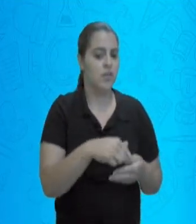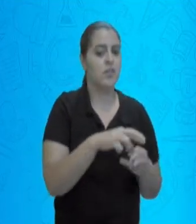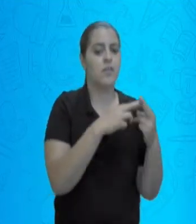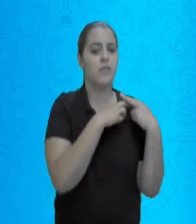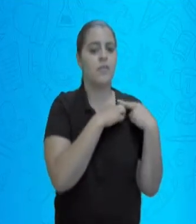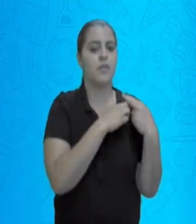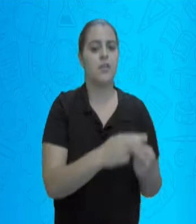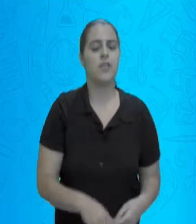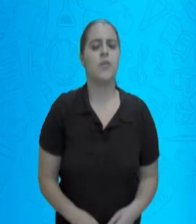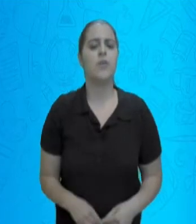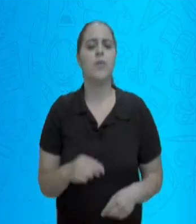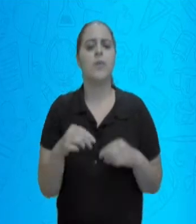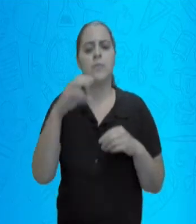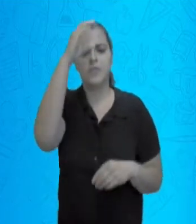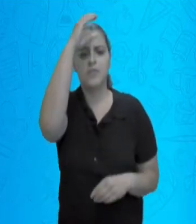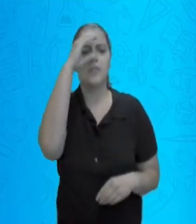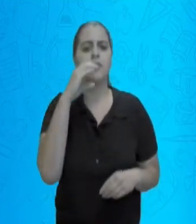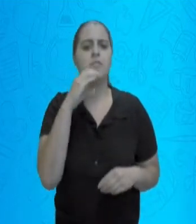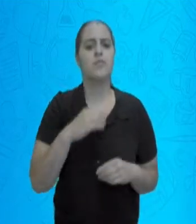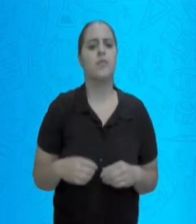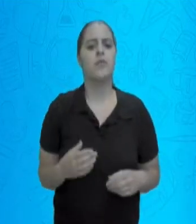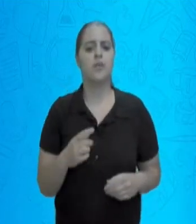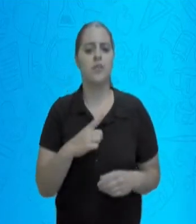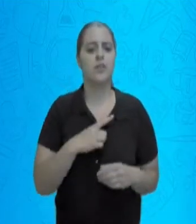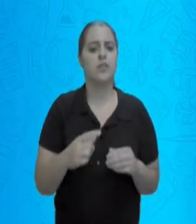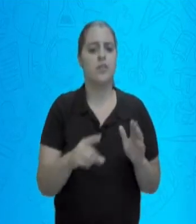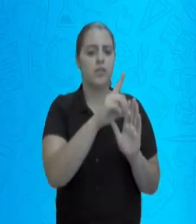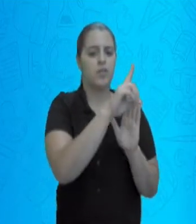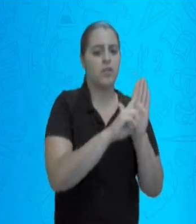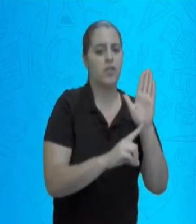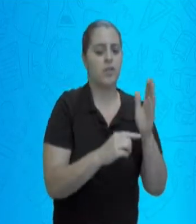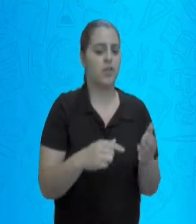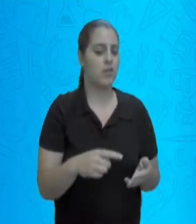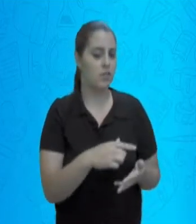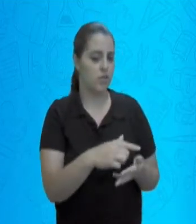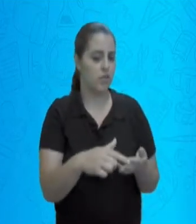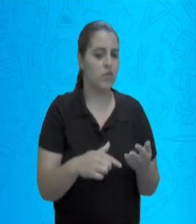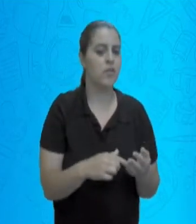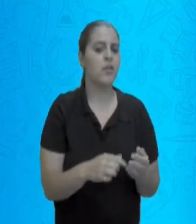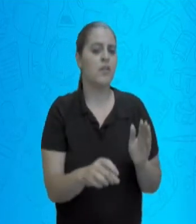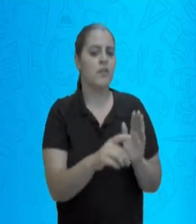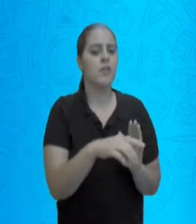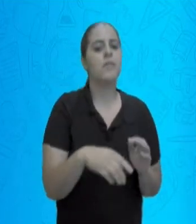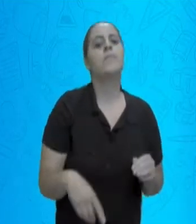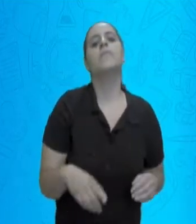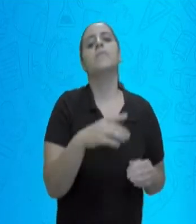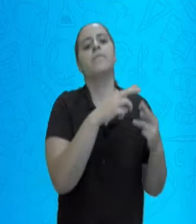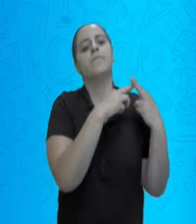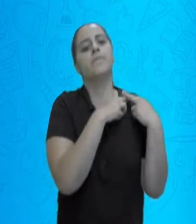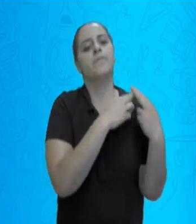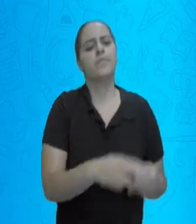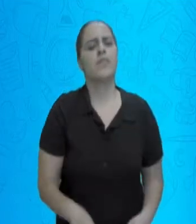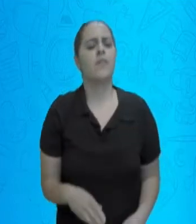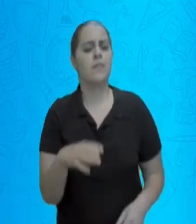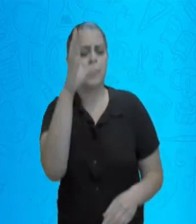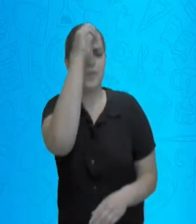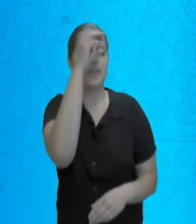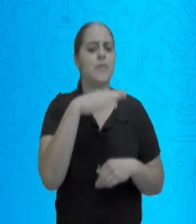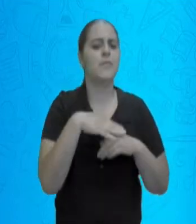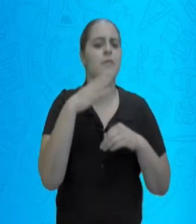enquanto cidadão, eu tenho direitos e tenho deveres. Vamos aprender um pouco mais sobre isso.